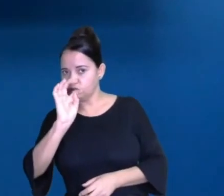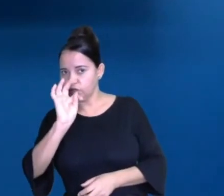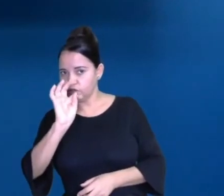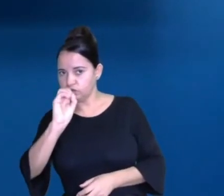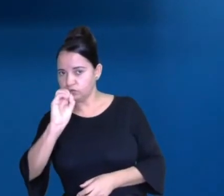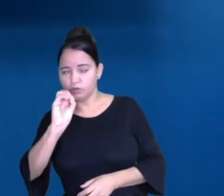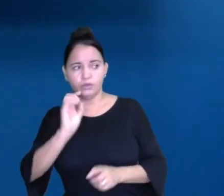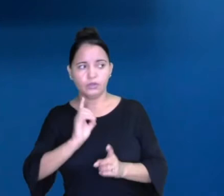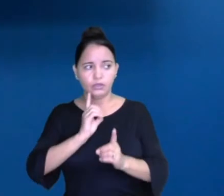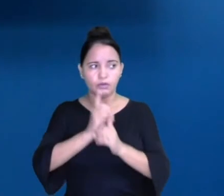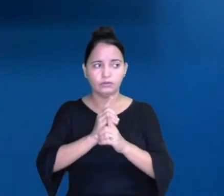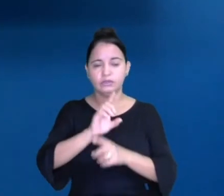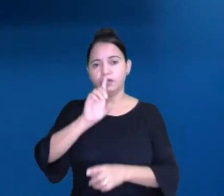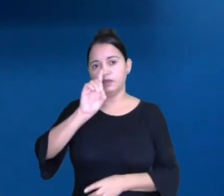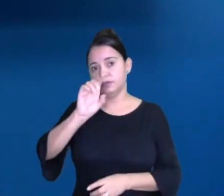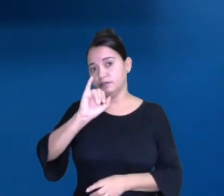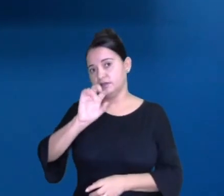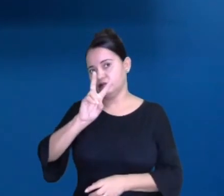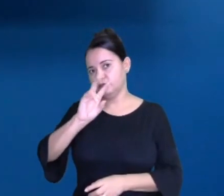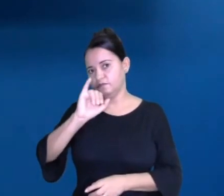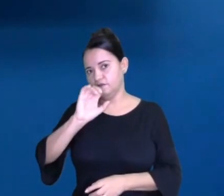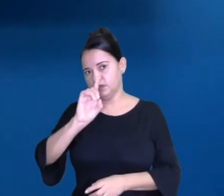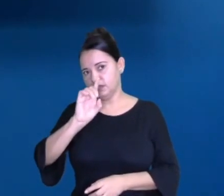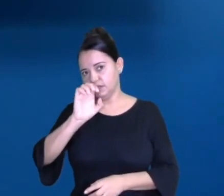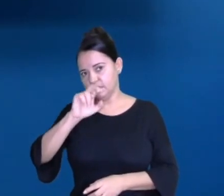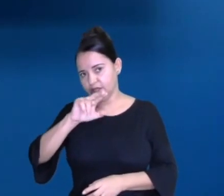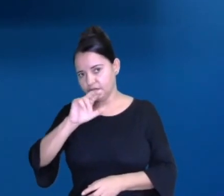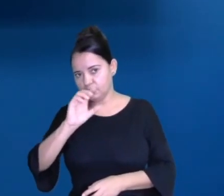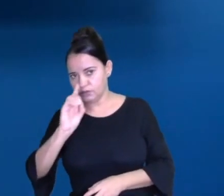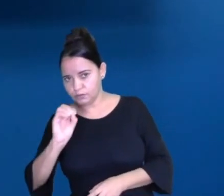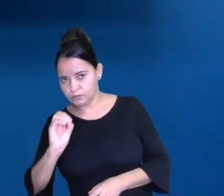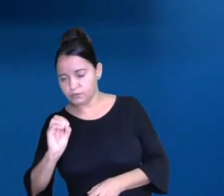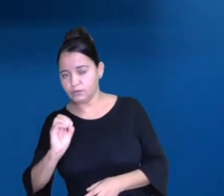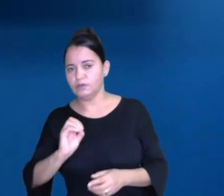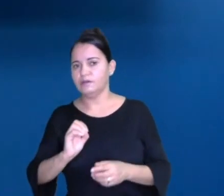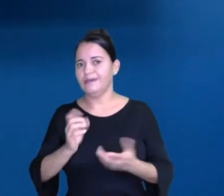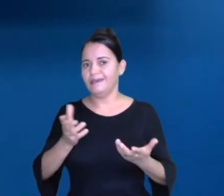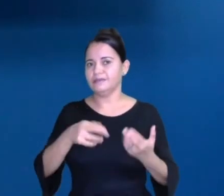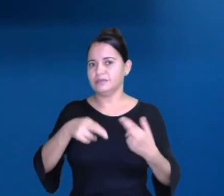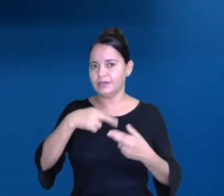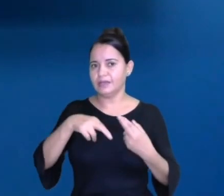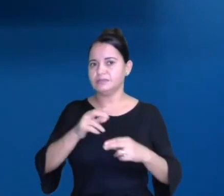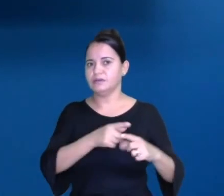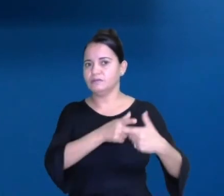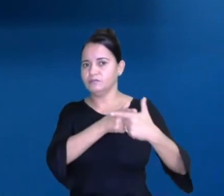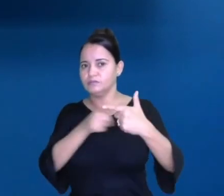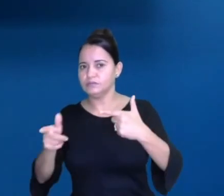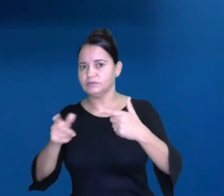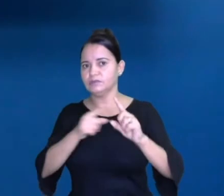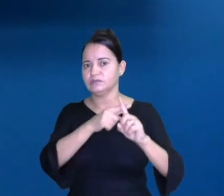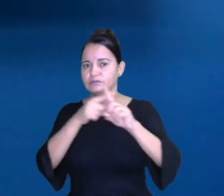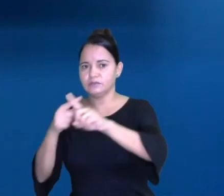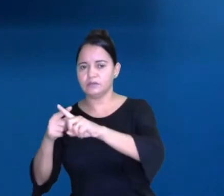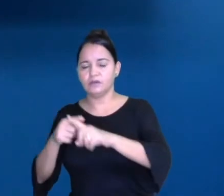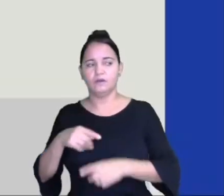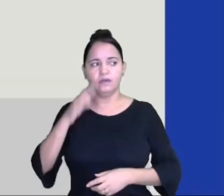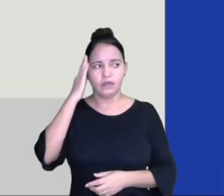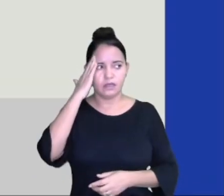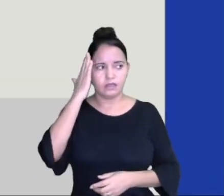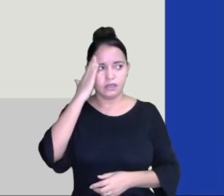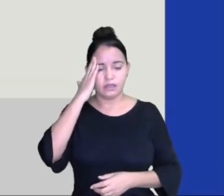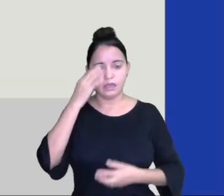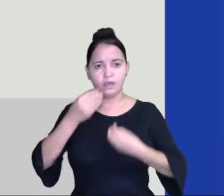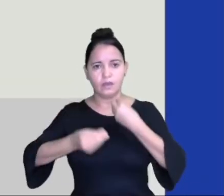essa é a representação da divisão, é a relação que ela tem com a multiplicação. Então, a gente precisa entender desta